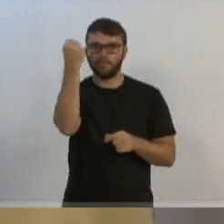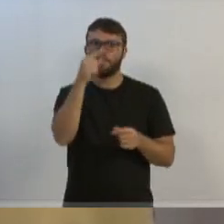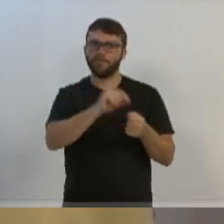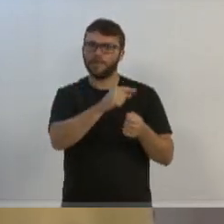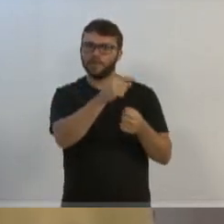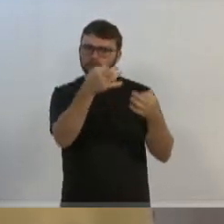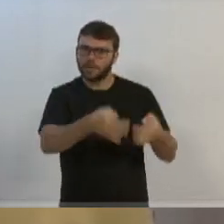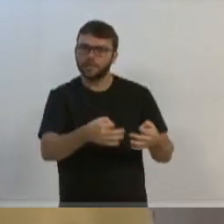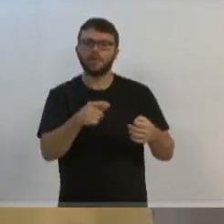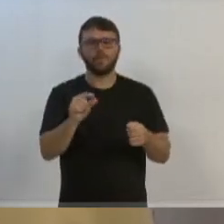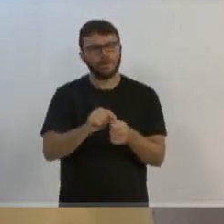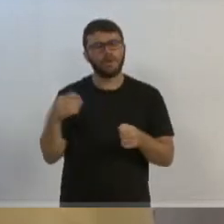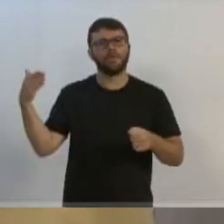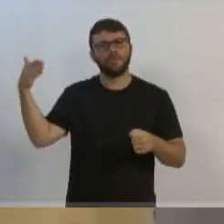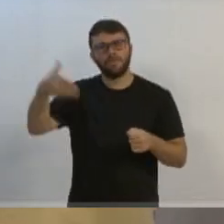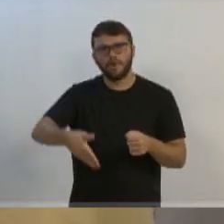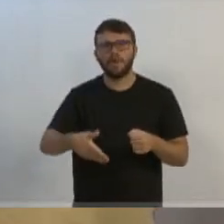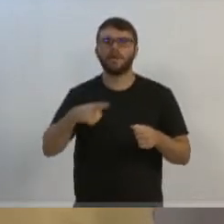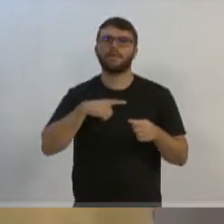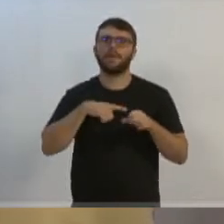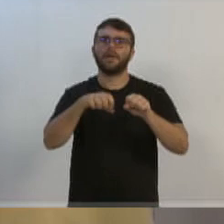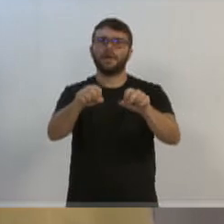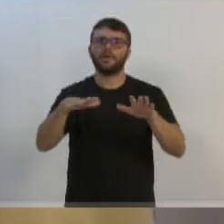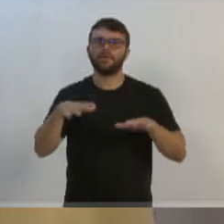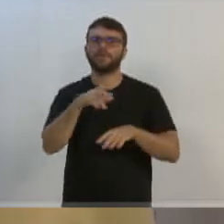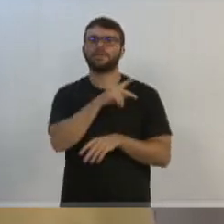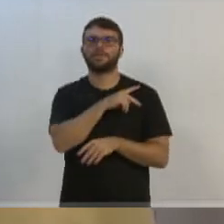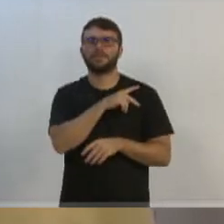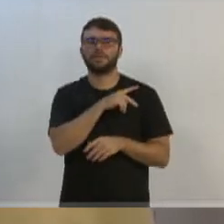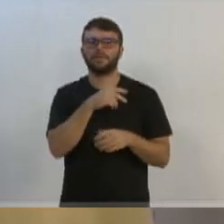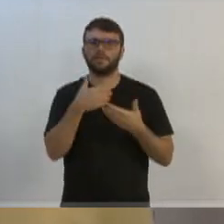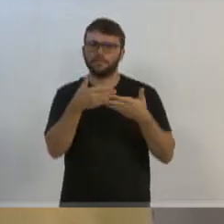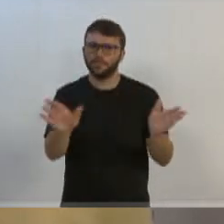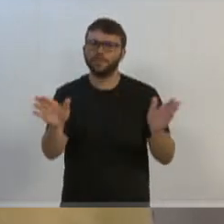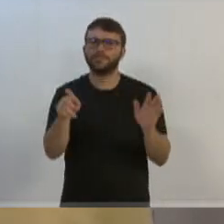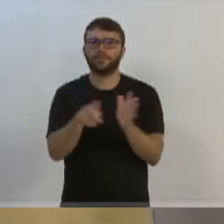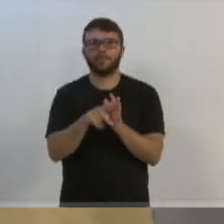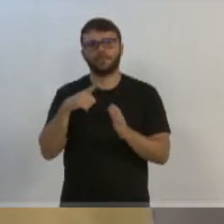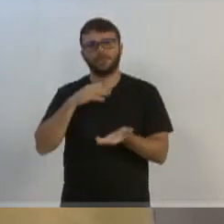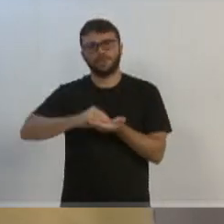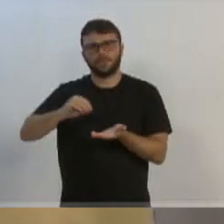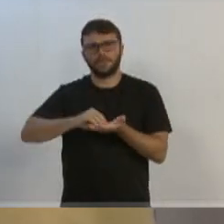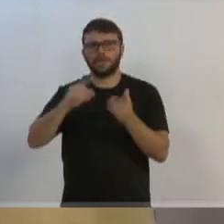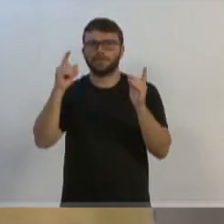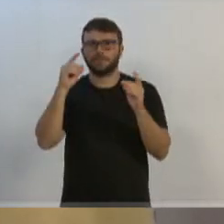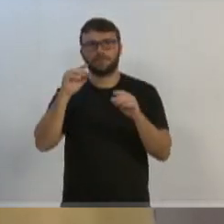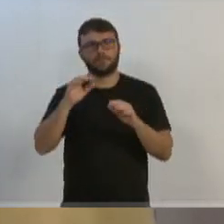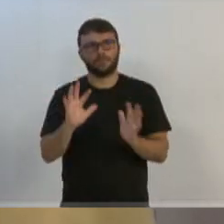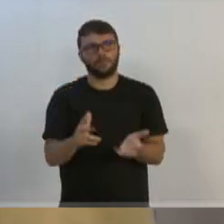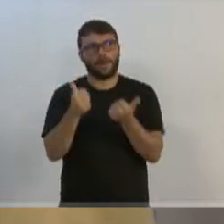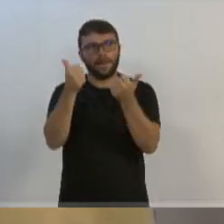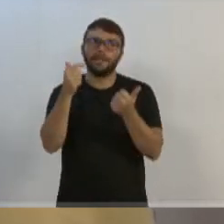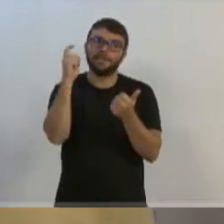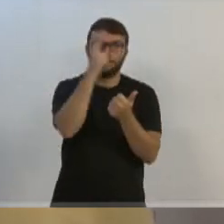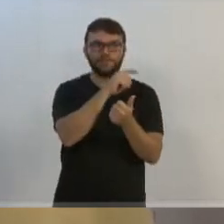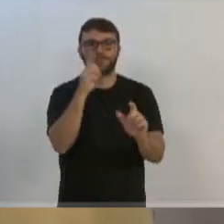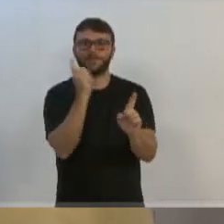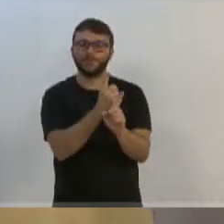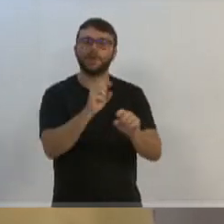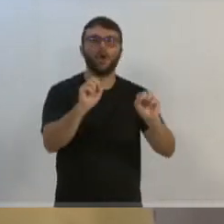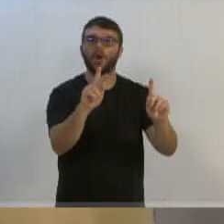audiência pública aqui, vem fazer a defesa, chama um secretário aqui qualificado, talvez seja também uma dificuldade aí no governo arranjar, mas